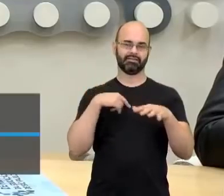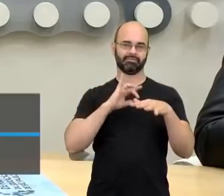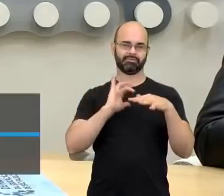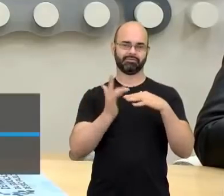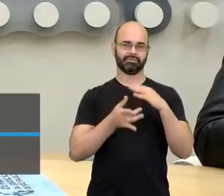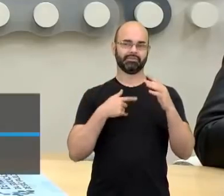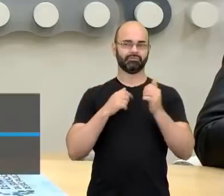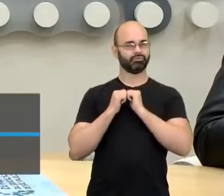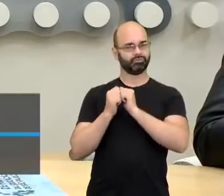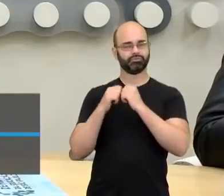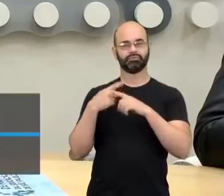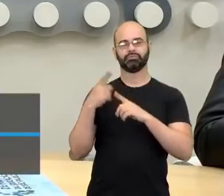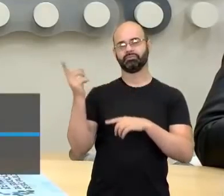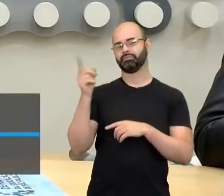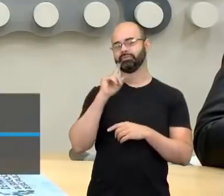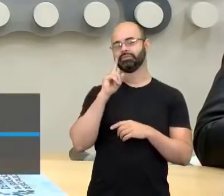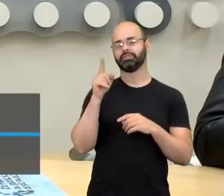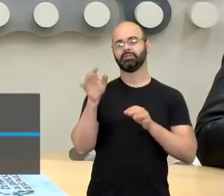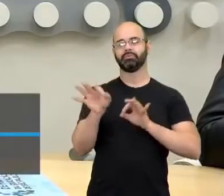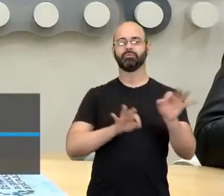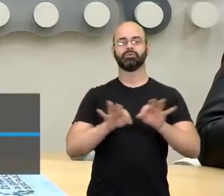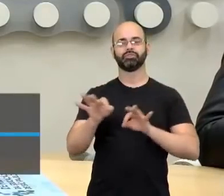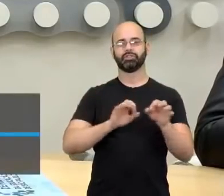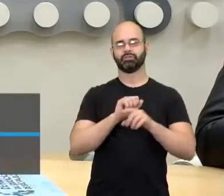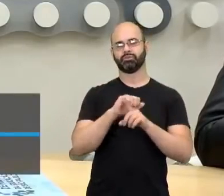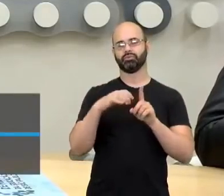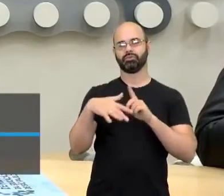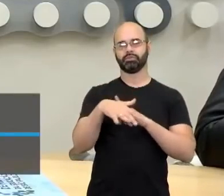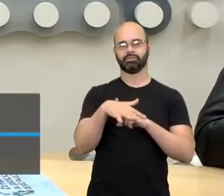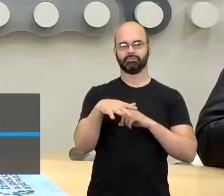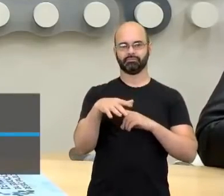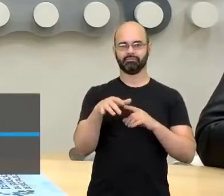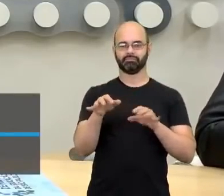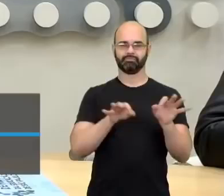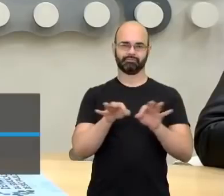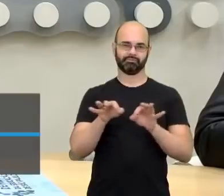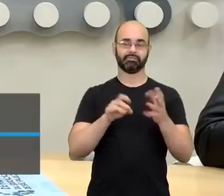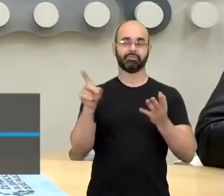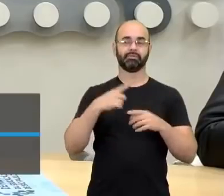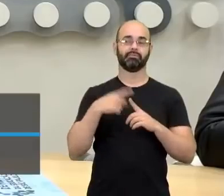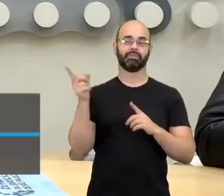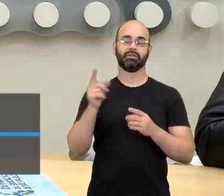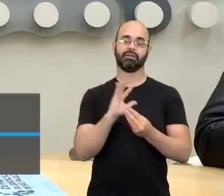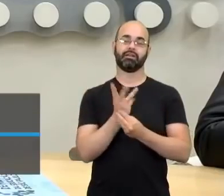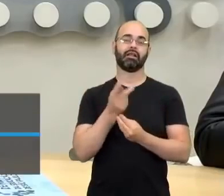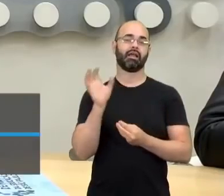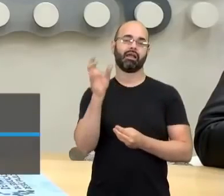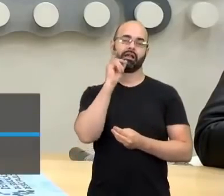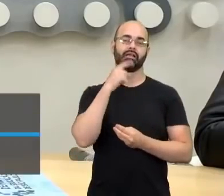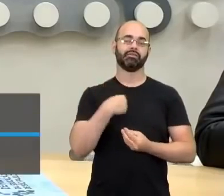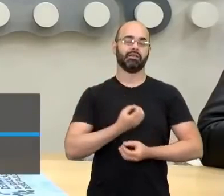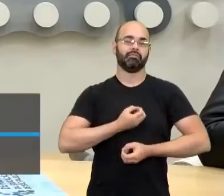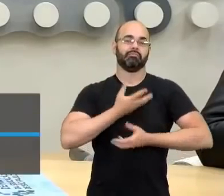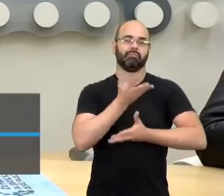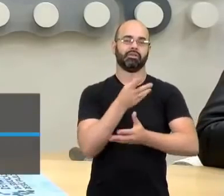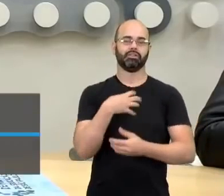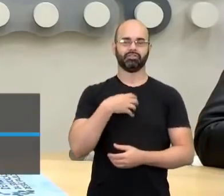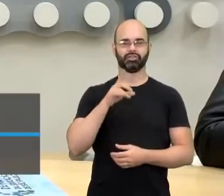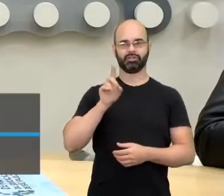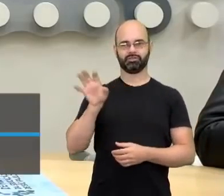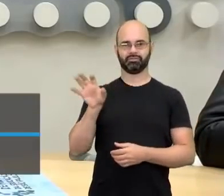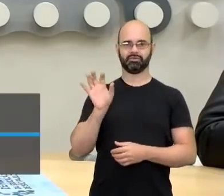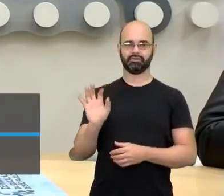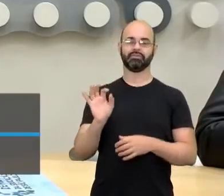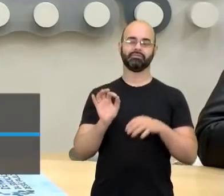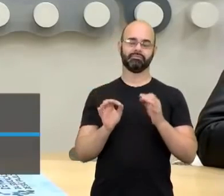que ele tem um projeto social. Ele fala que a arte é o jeito dele de se expressar e vai além da vida, tá? Então, muito bem. Algumas pessoas